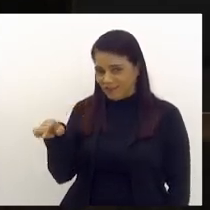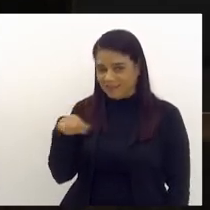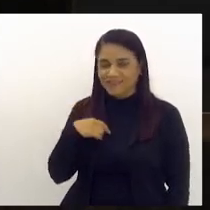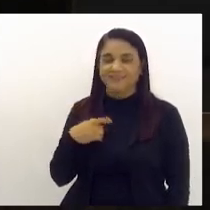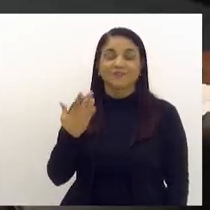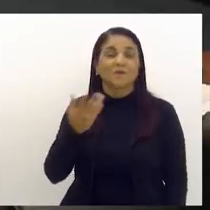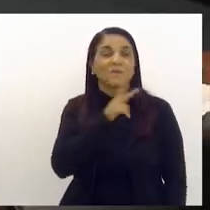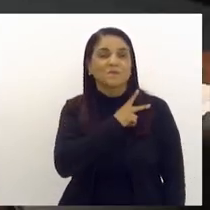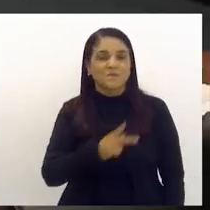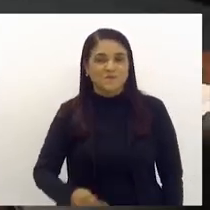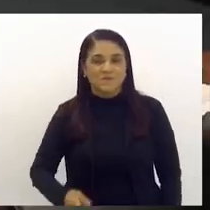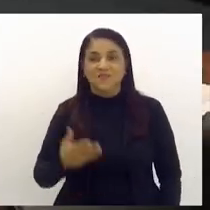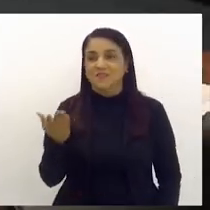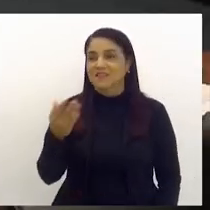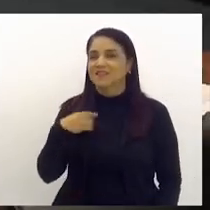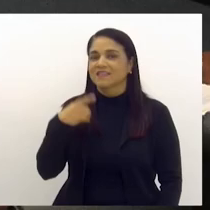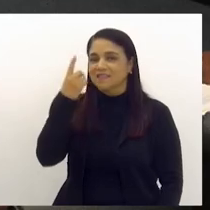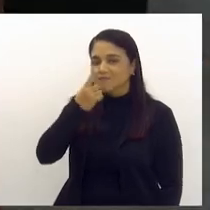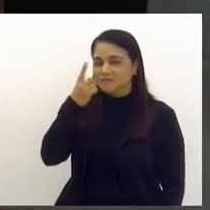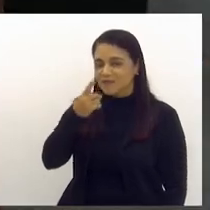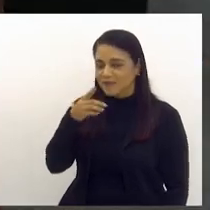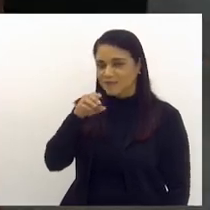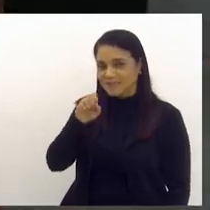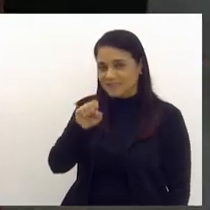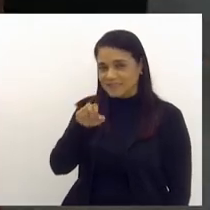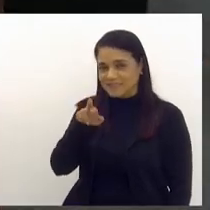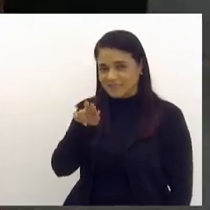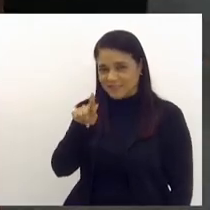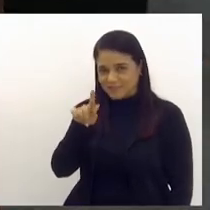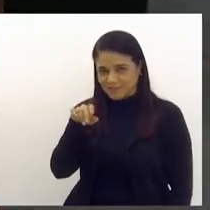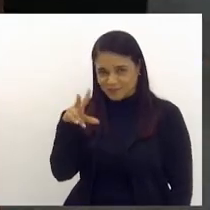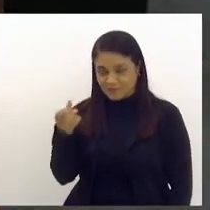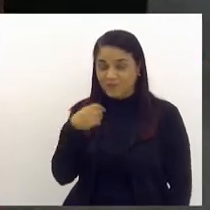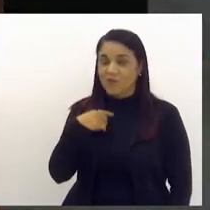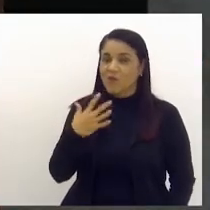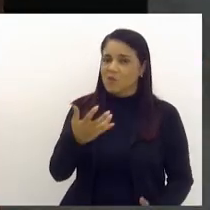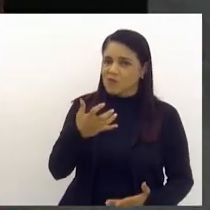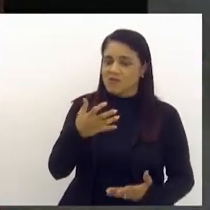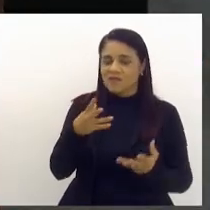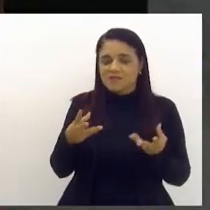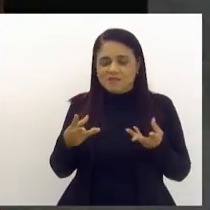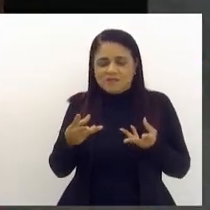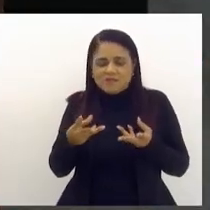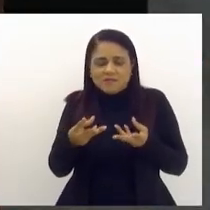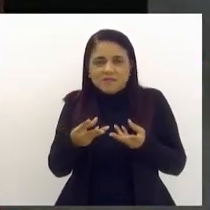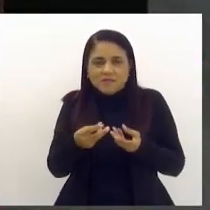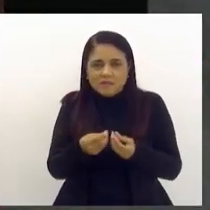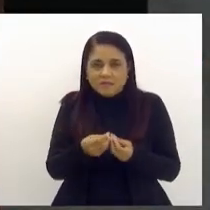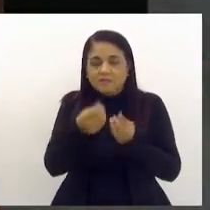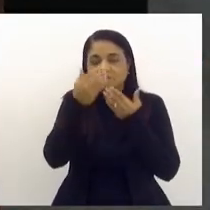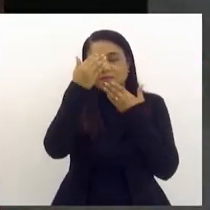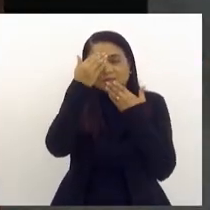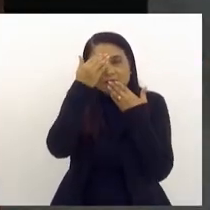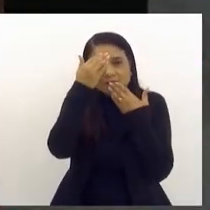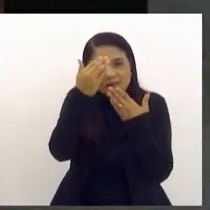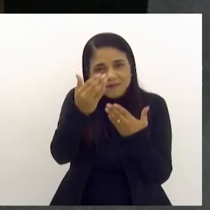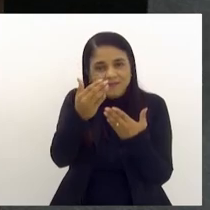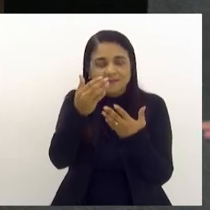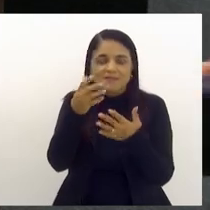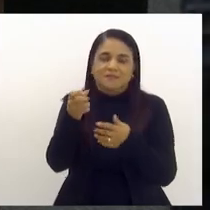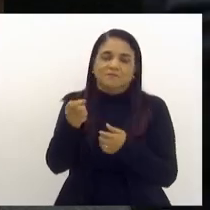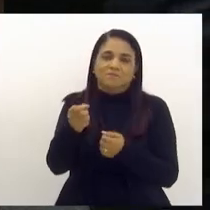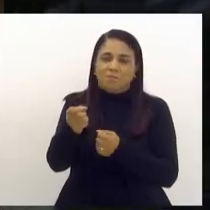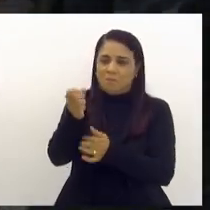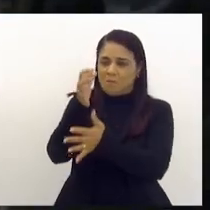Presidente Bacelar, doutor Serginho, primeiro, doutor Serginho, eu queria, sensibilizado, agradecer pelas suas